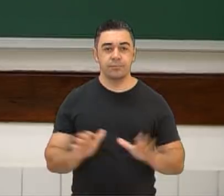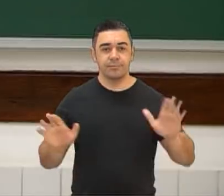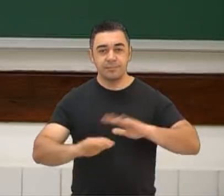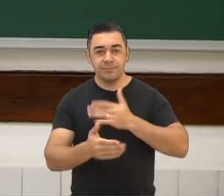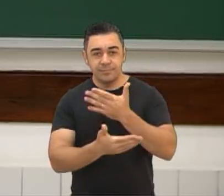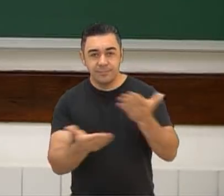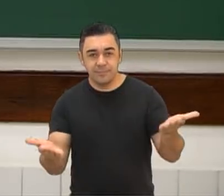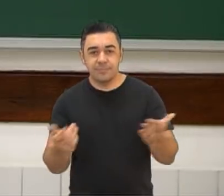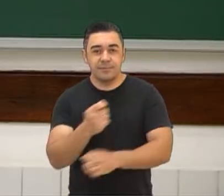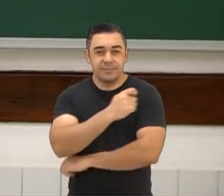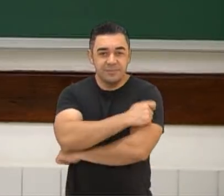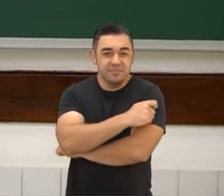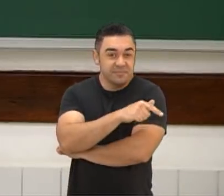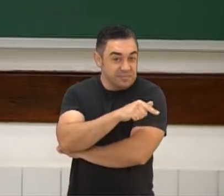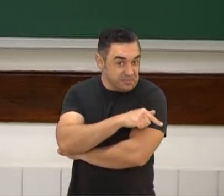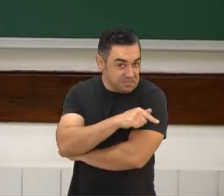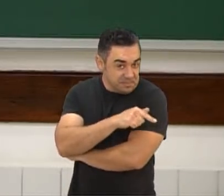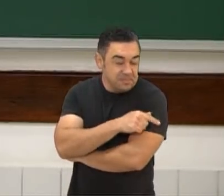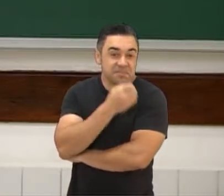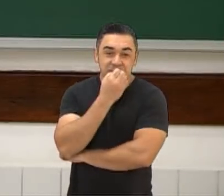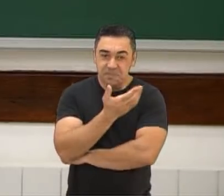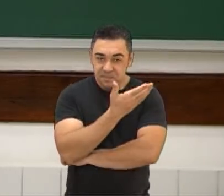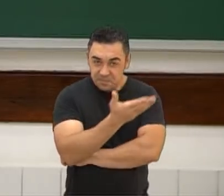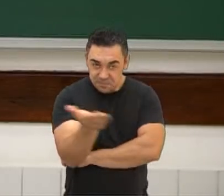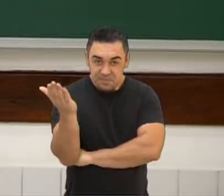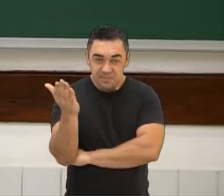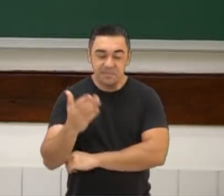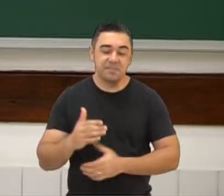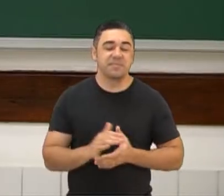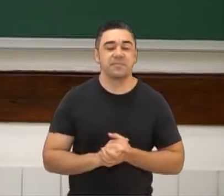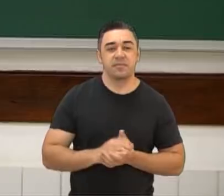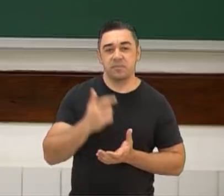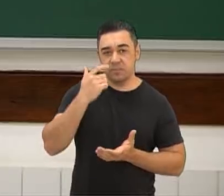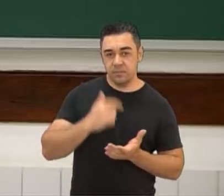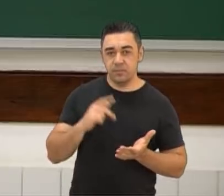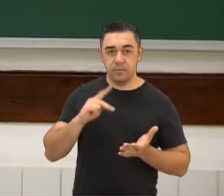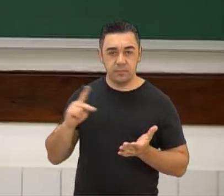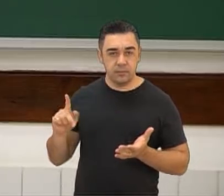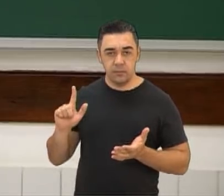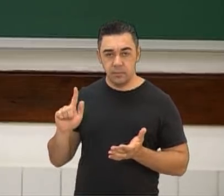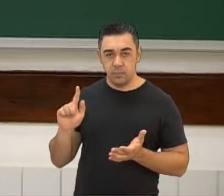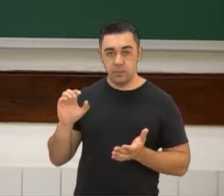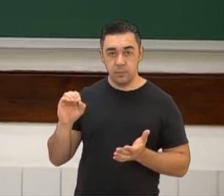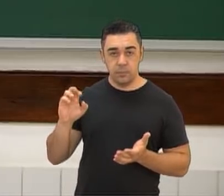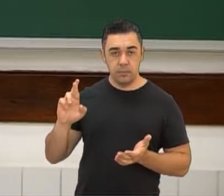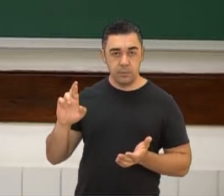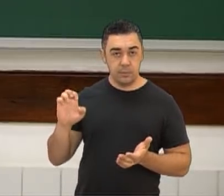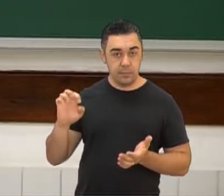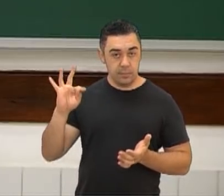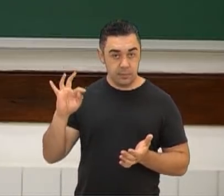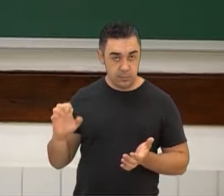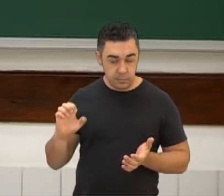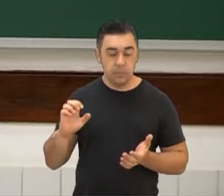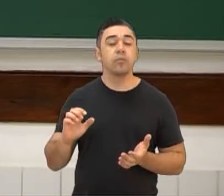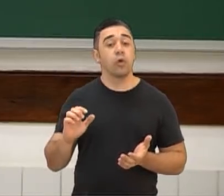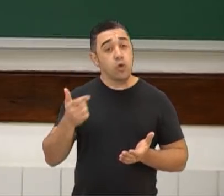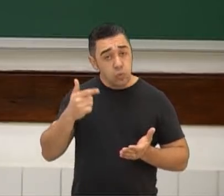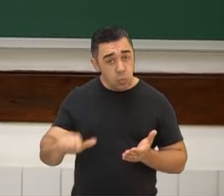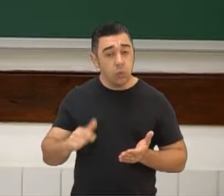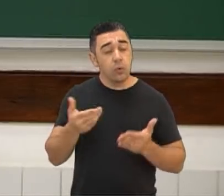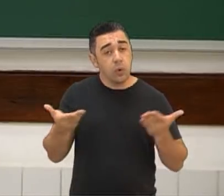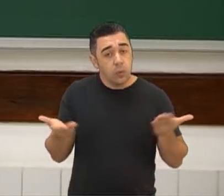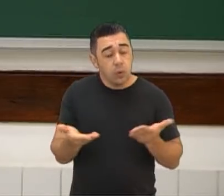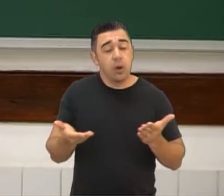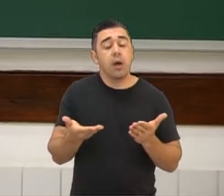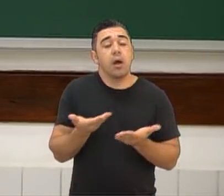Olá, meus queridos alunos do 7º ano, tudo bem com vocês? Eu sou a professora Gorete Wozniak, estamos mais uma vez aqui para mais uma aula de